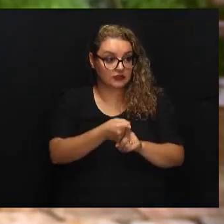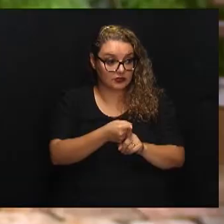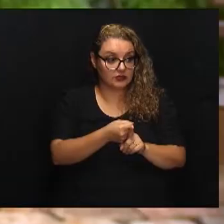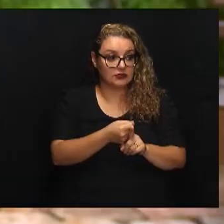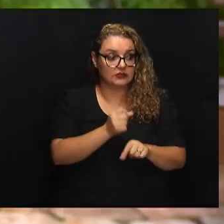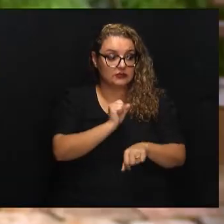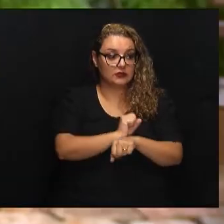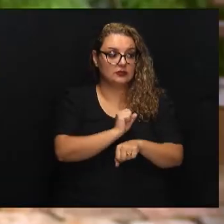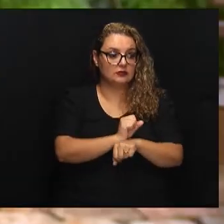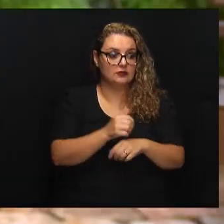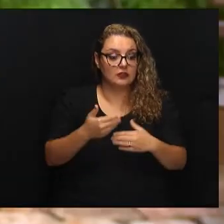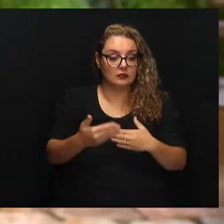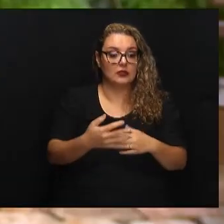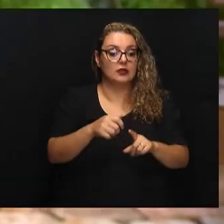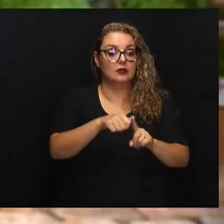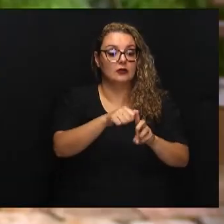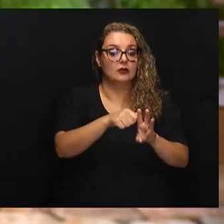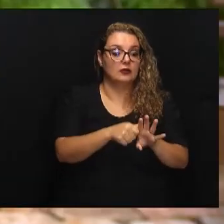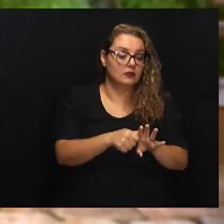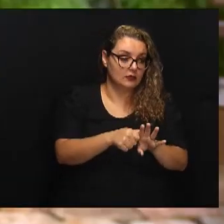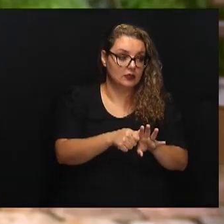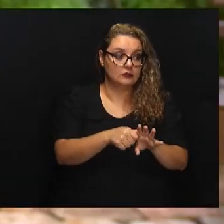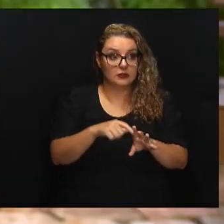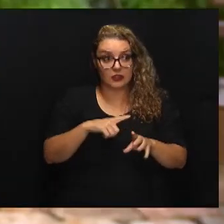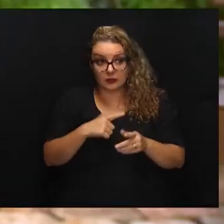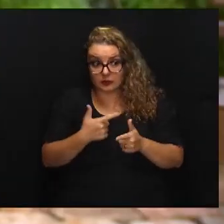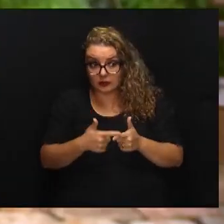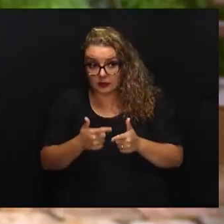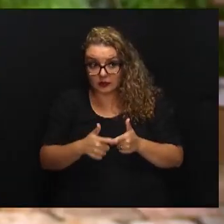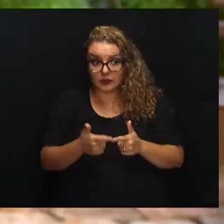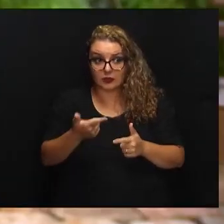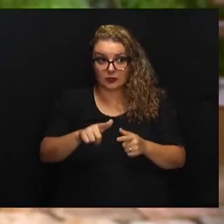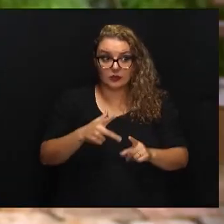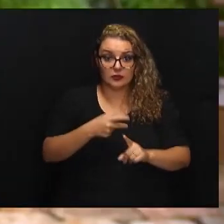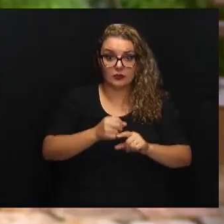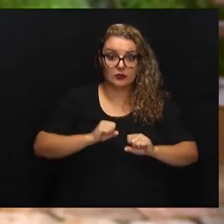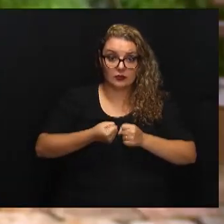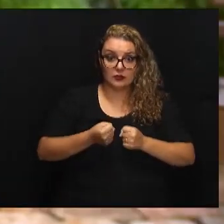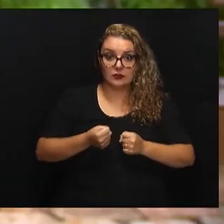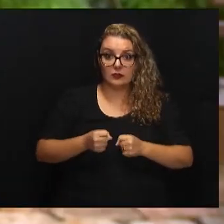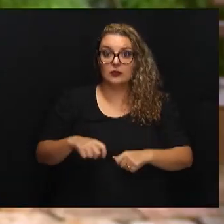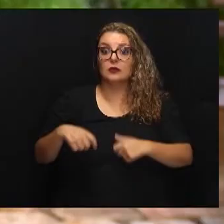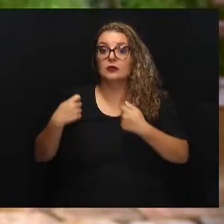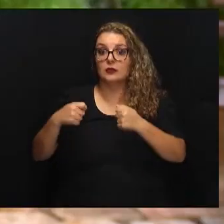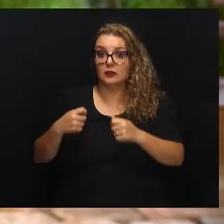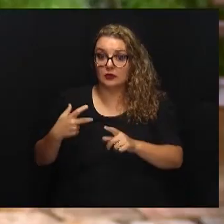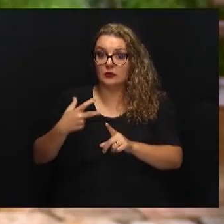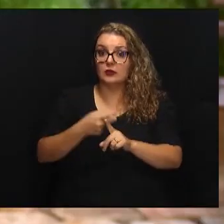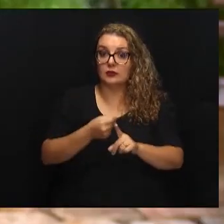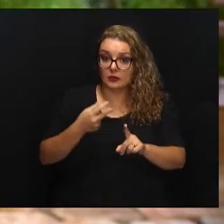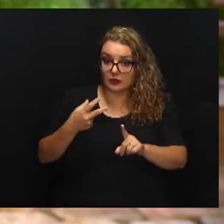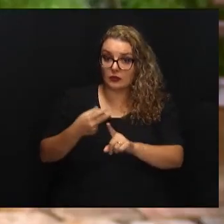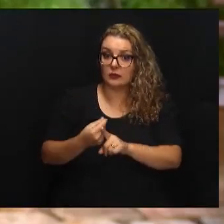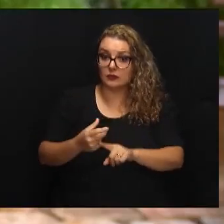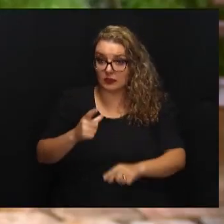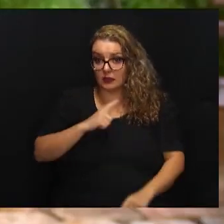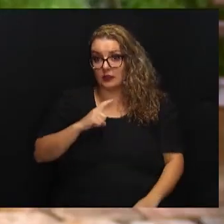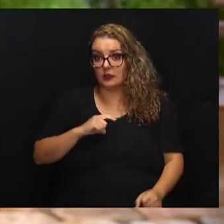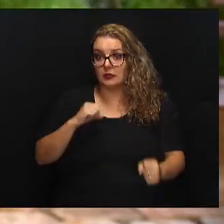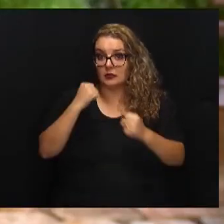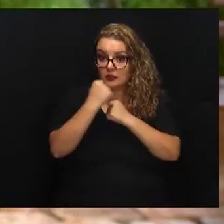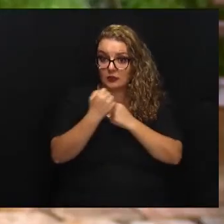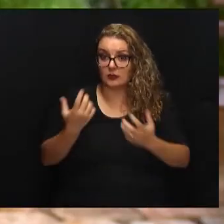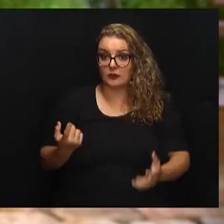esperou, mas acabou passando 4 meses, tem problema ou é só continuar o reforço? Precisa tomar as 2 doses para ter a adequada proteção.